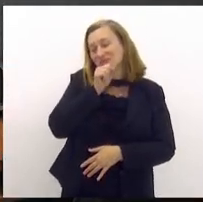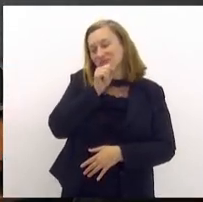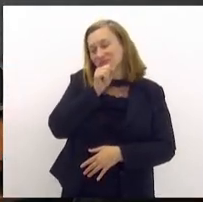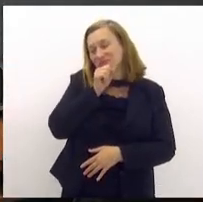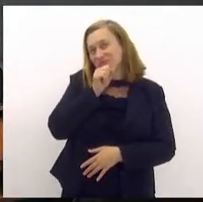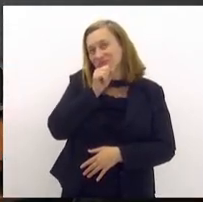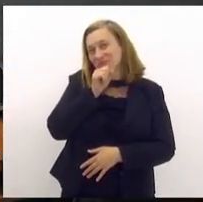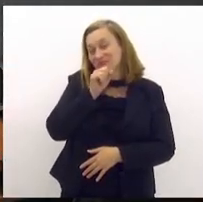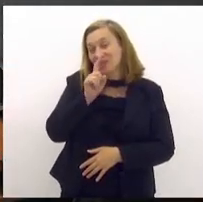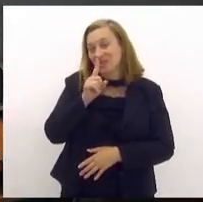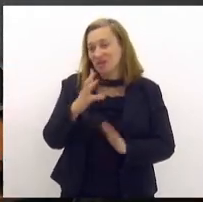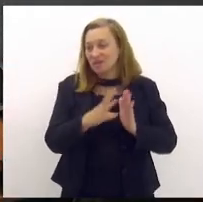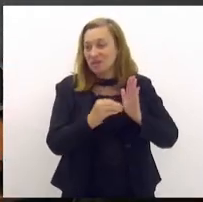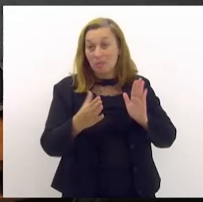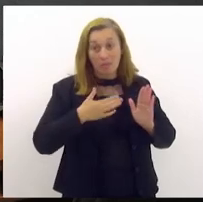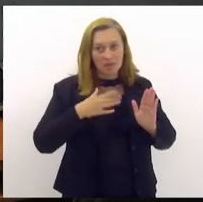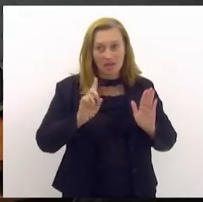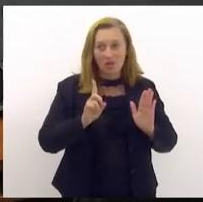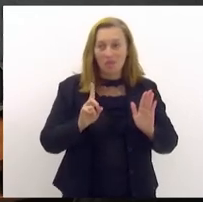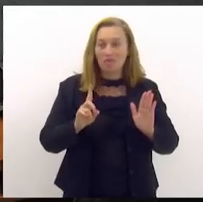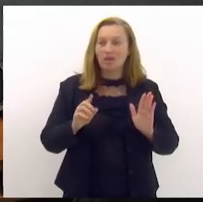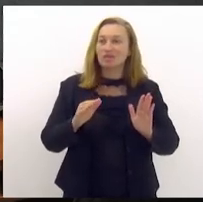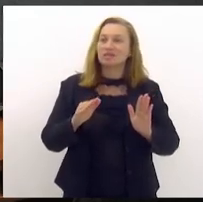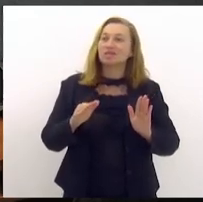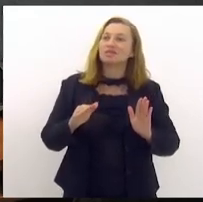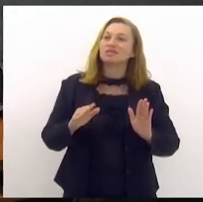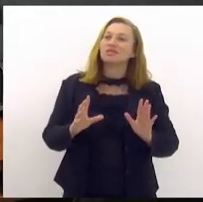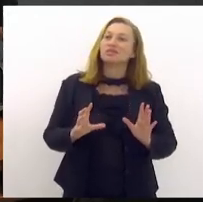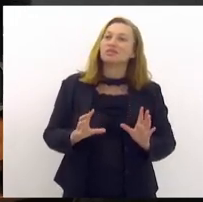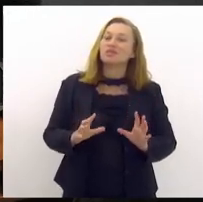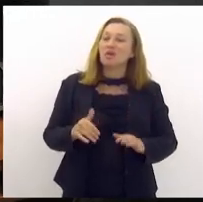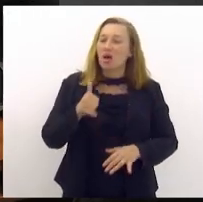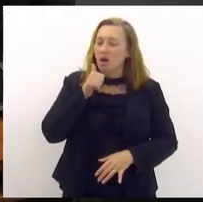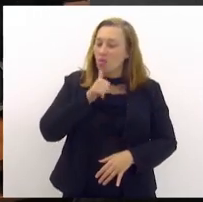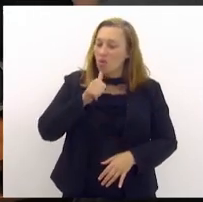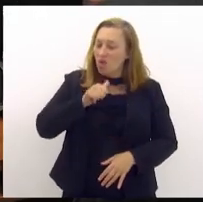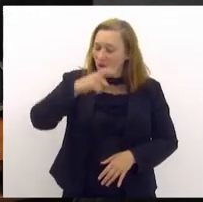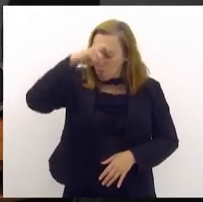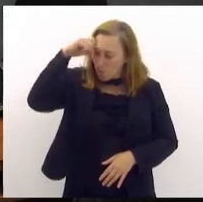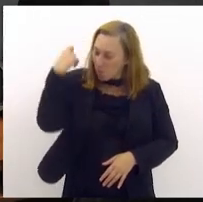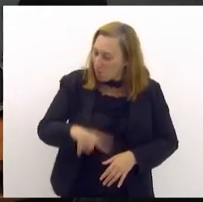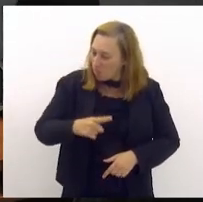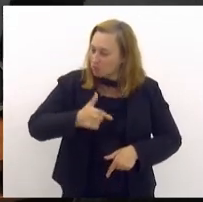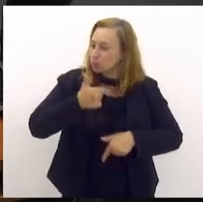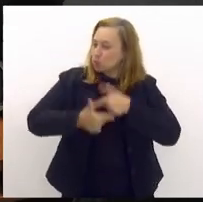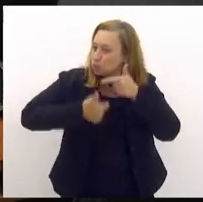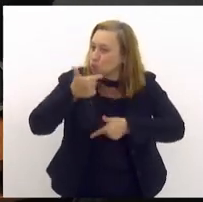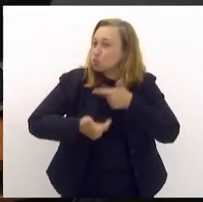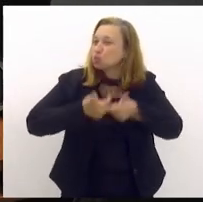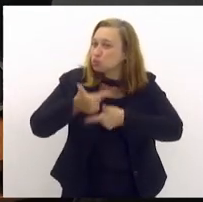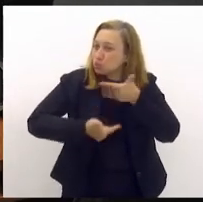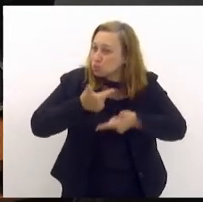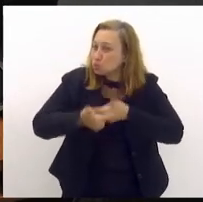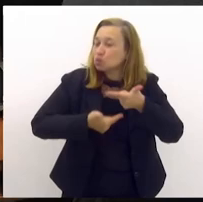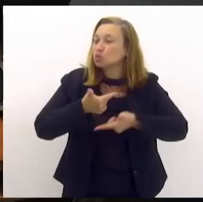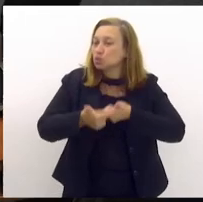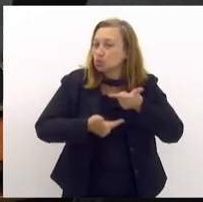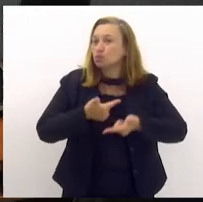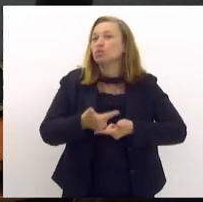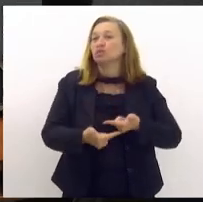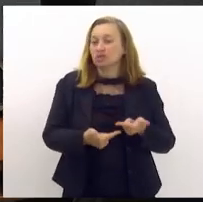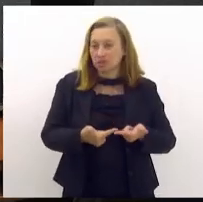não é um exemplo só para mim, mas para uma coroa batalhadora que bota a mão na massa, que teve seu